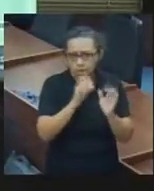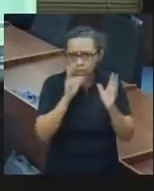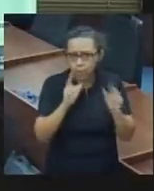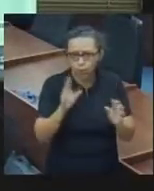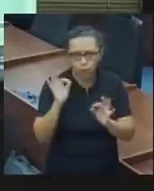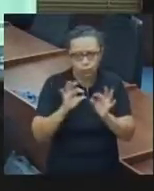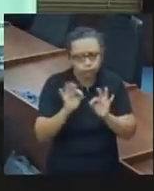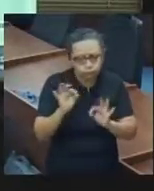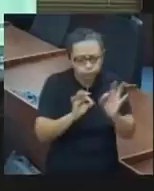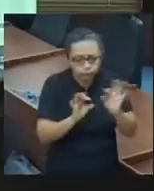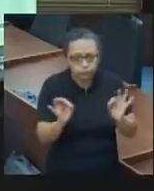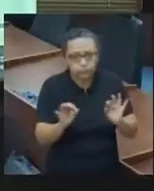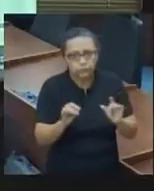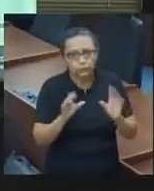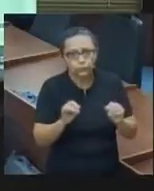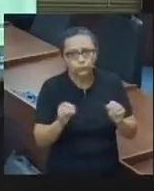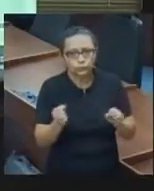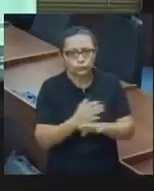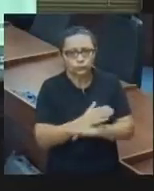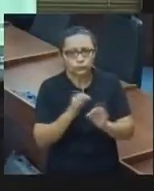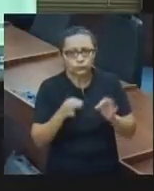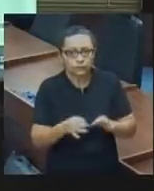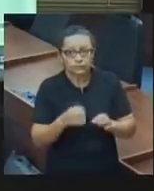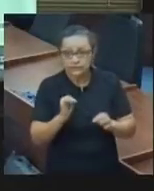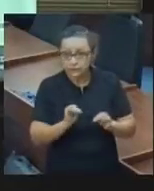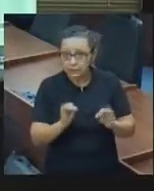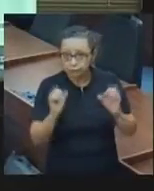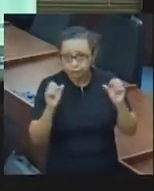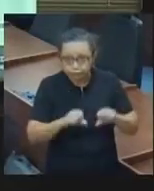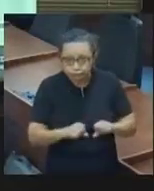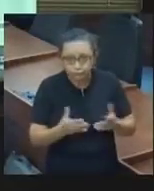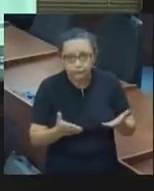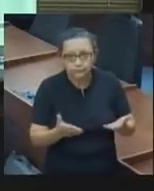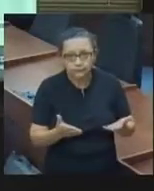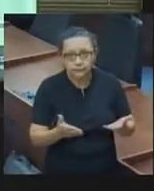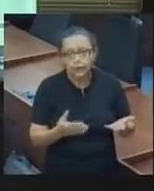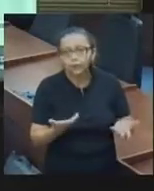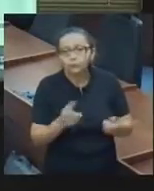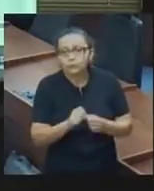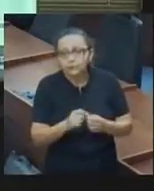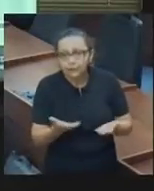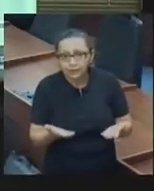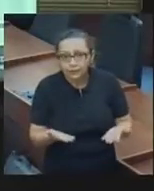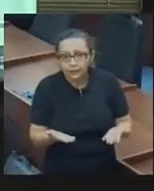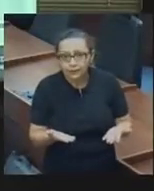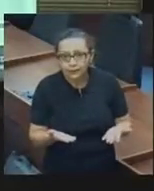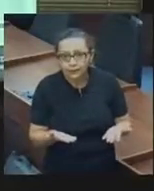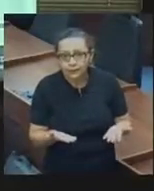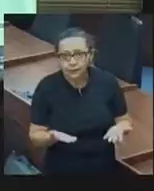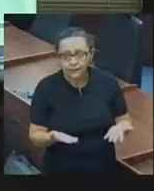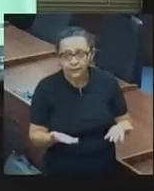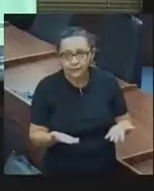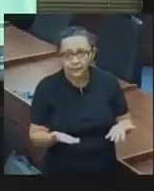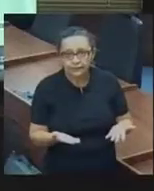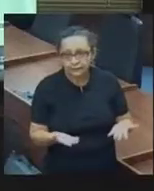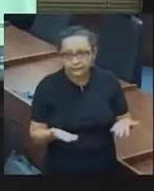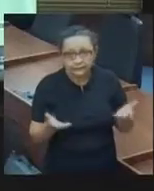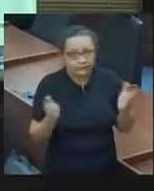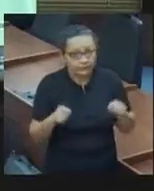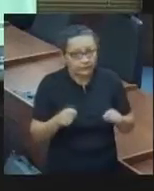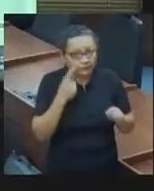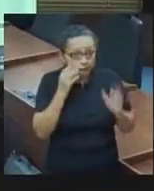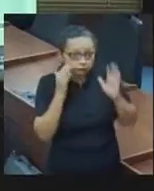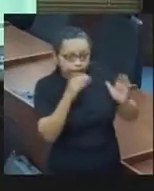estão aí as medidas e se não der aí faz o quê né não dá pra atender à